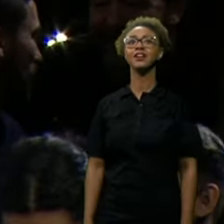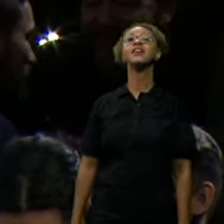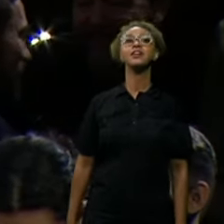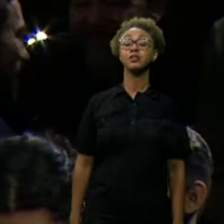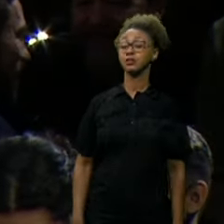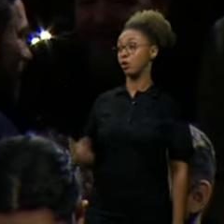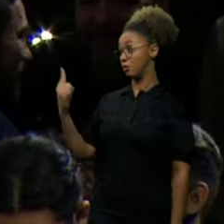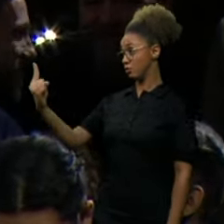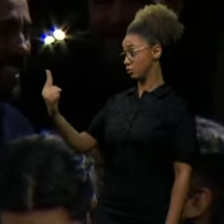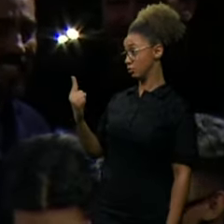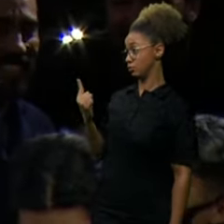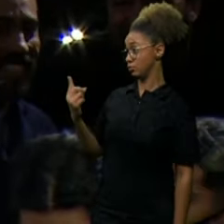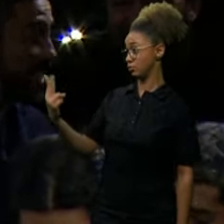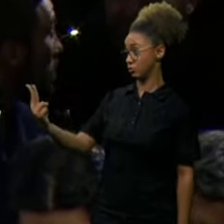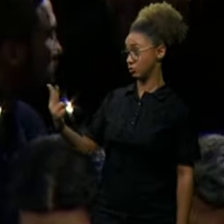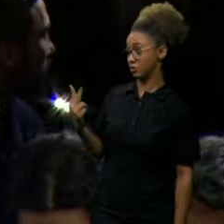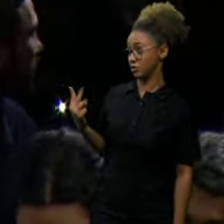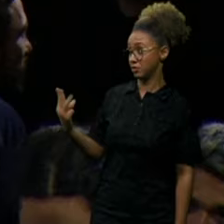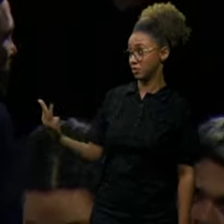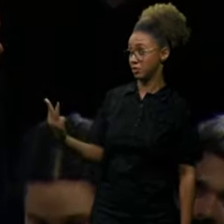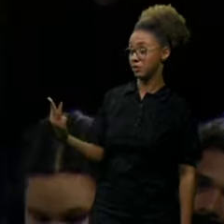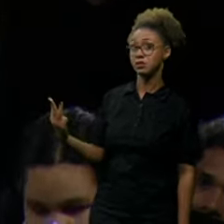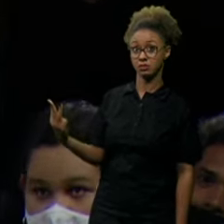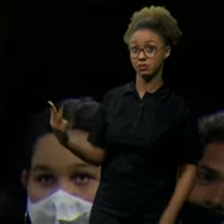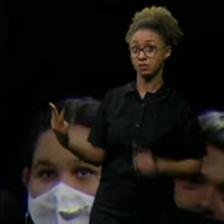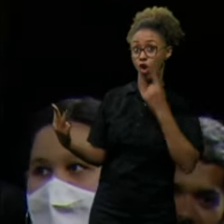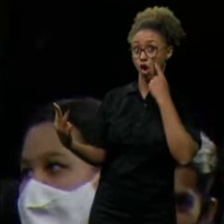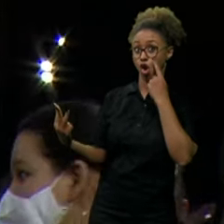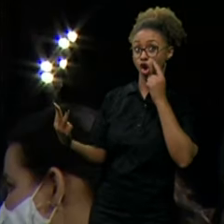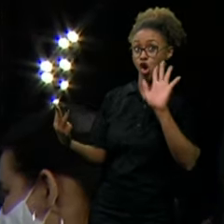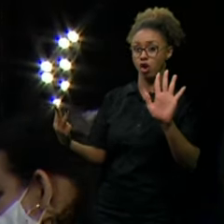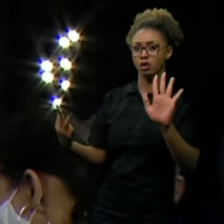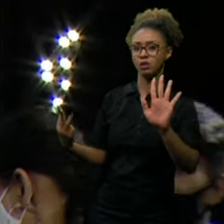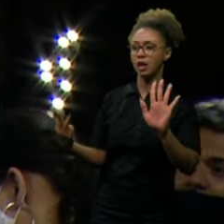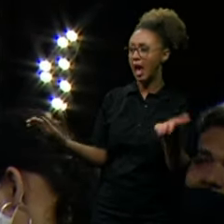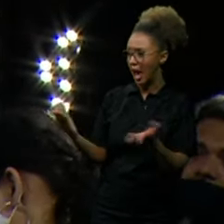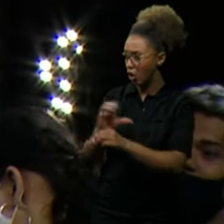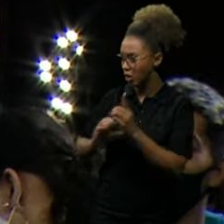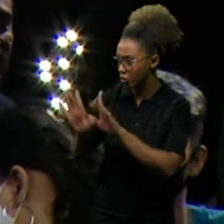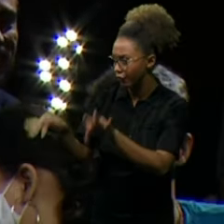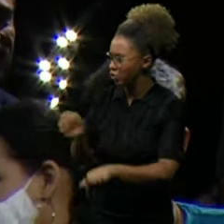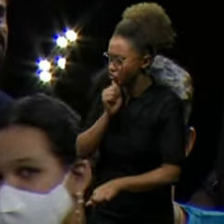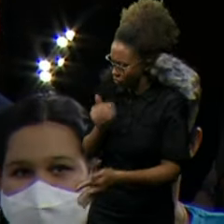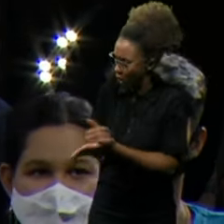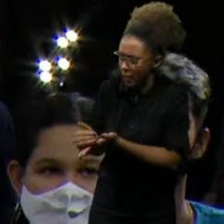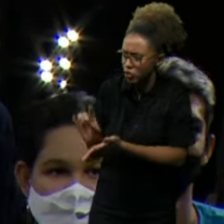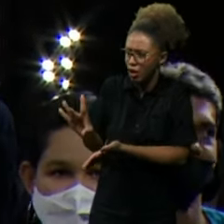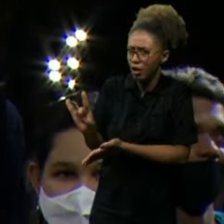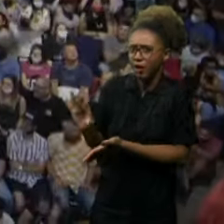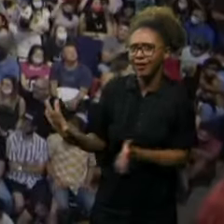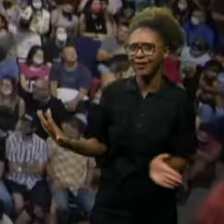o no3 1 e não tá acabando não tá só começando a